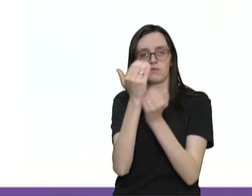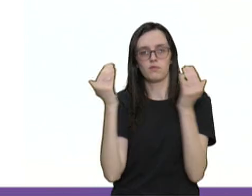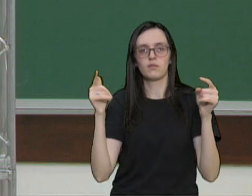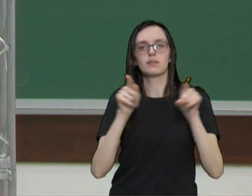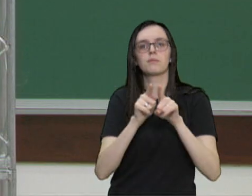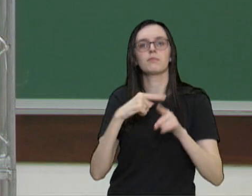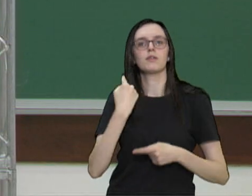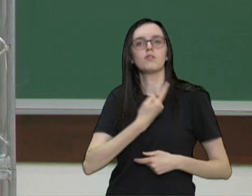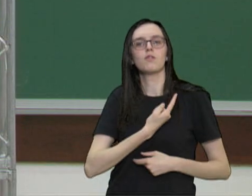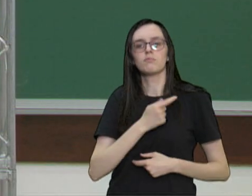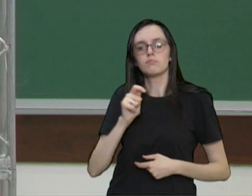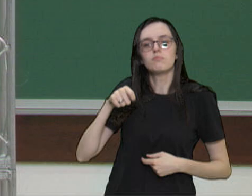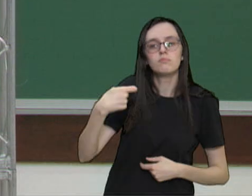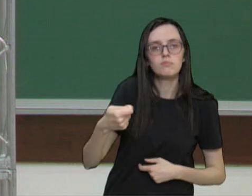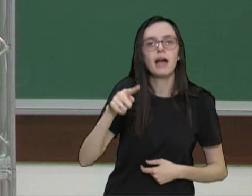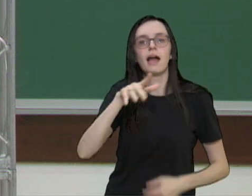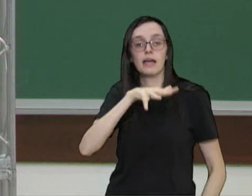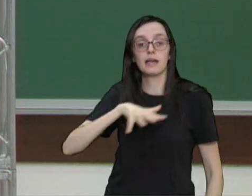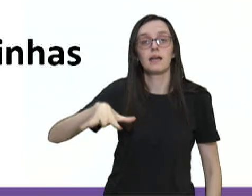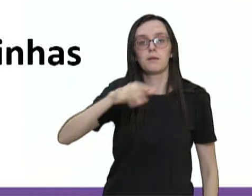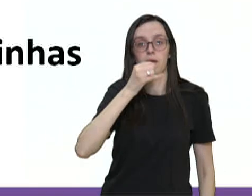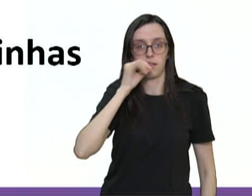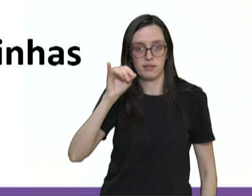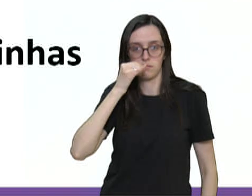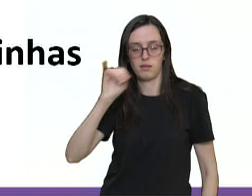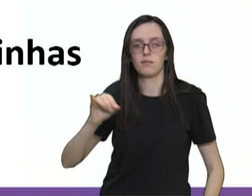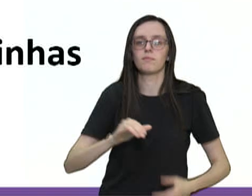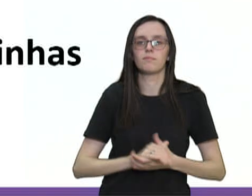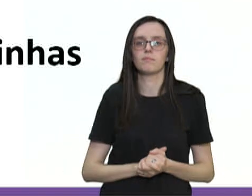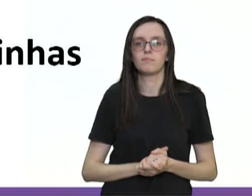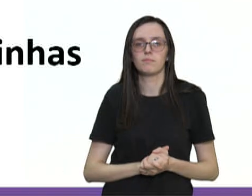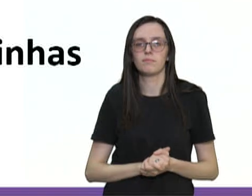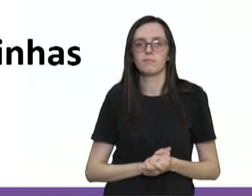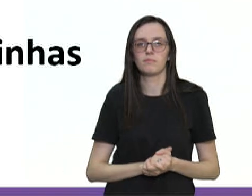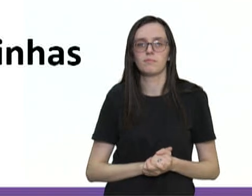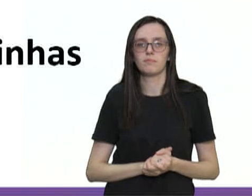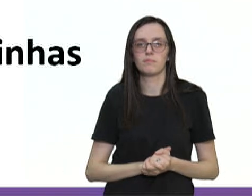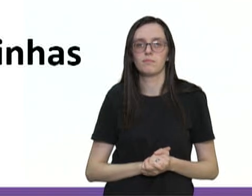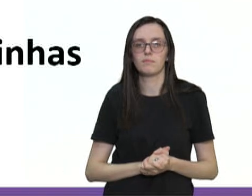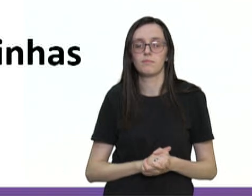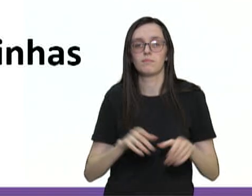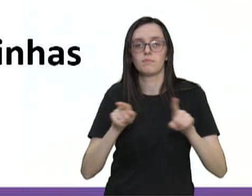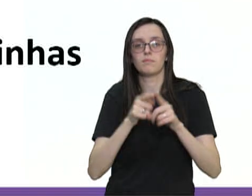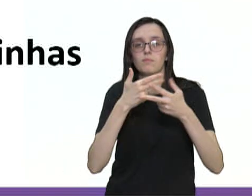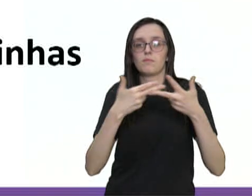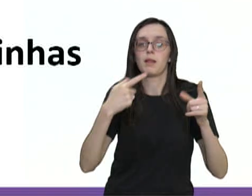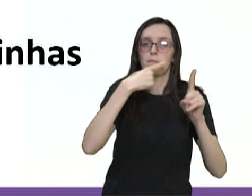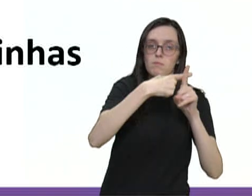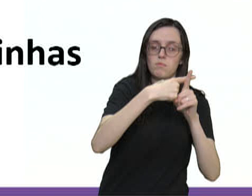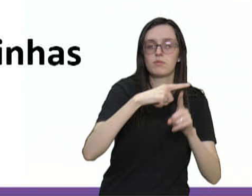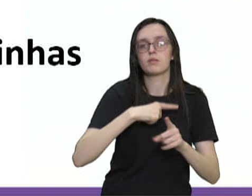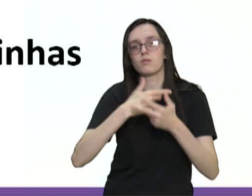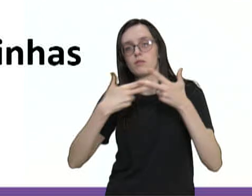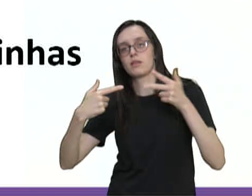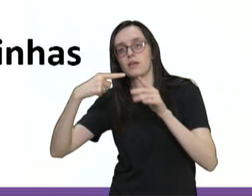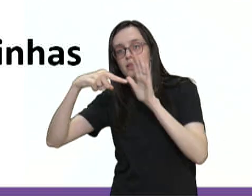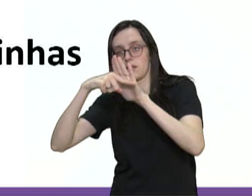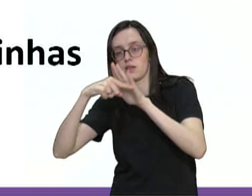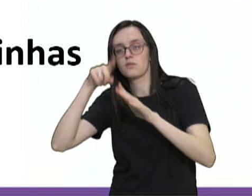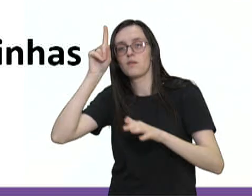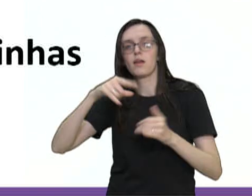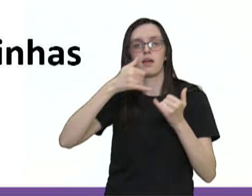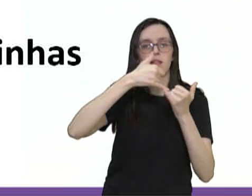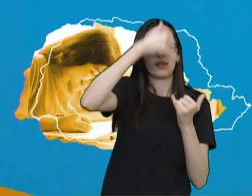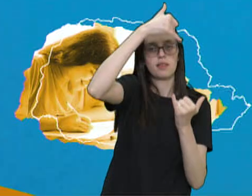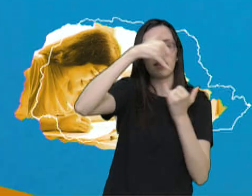e chamamos isso de campo elétrico. No caso, as cargas positivas produzem linhas de campo do